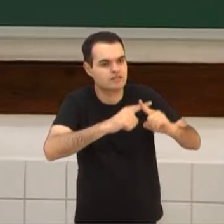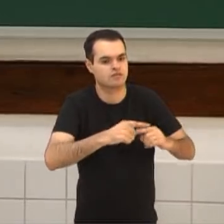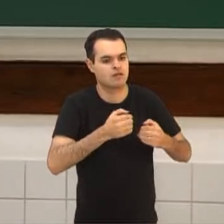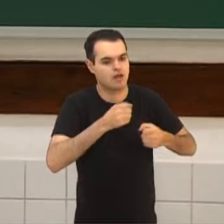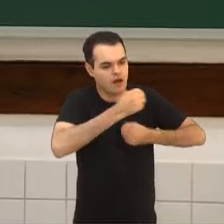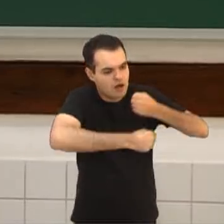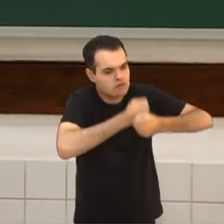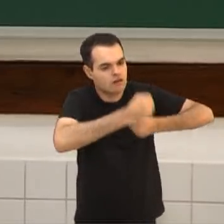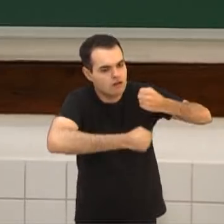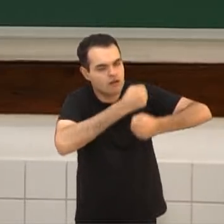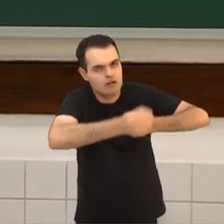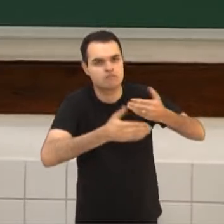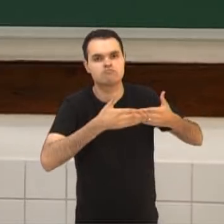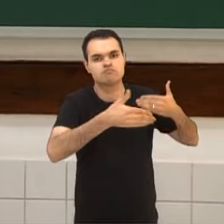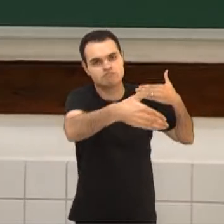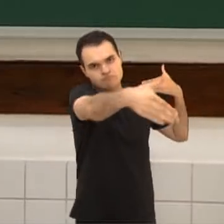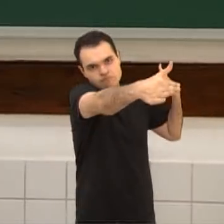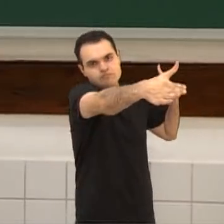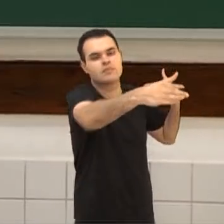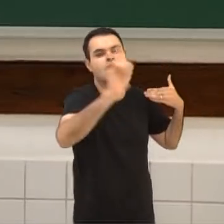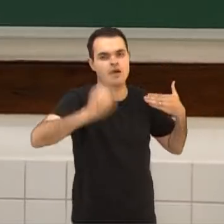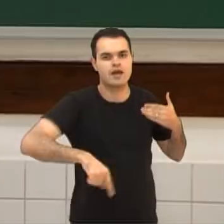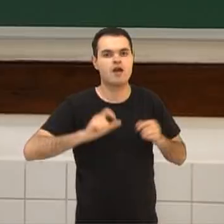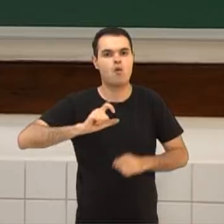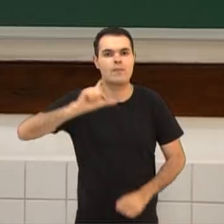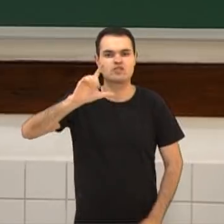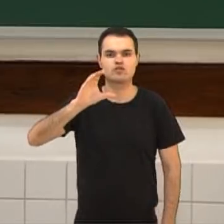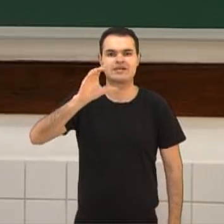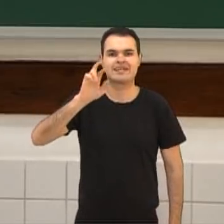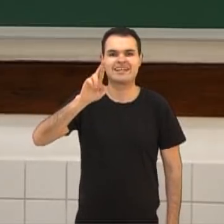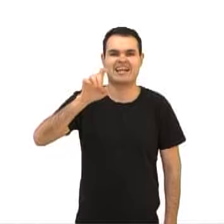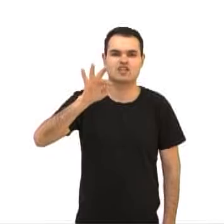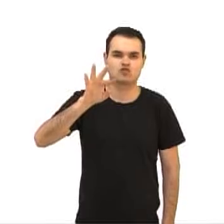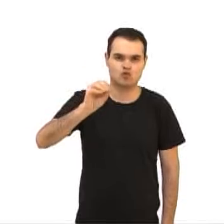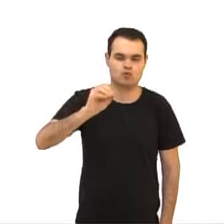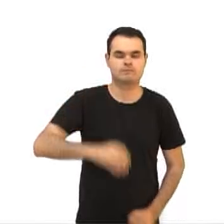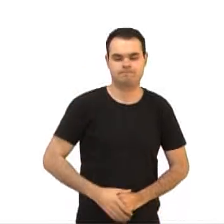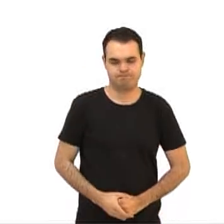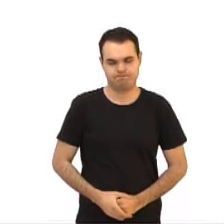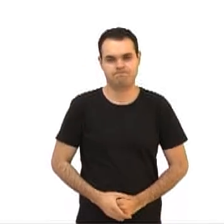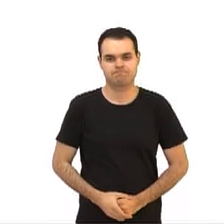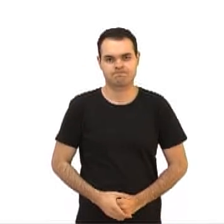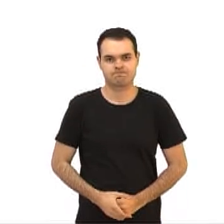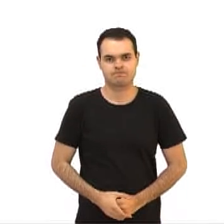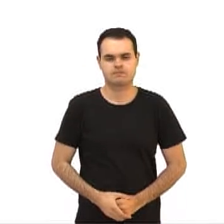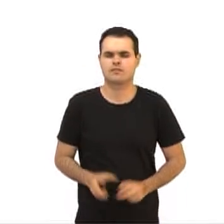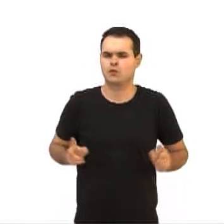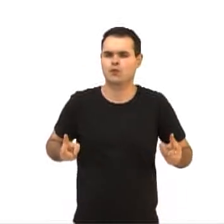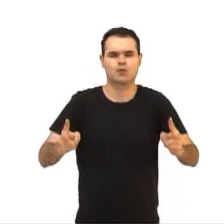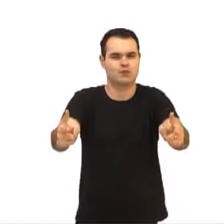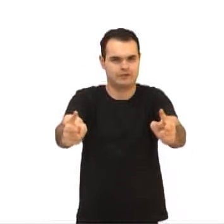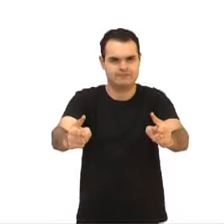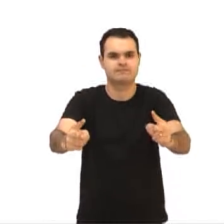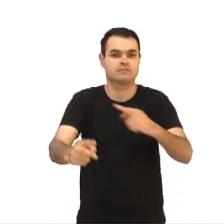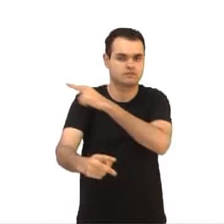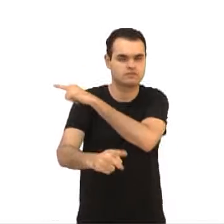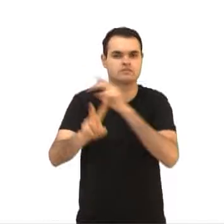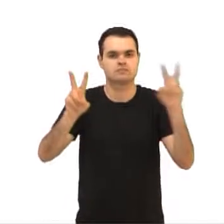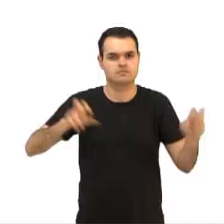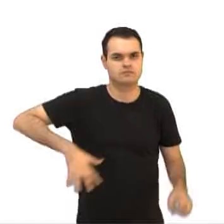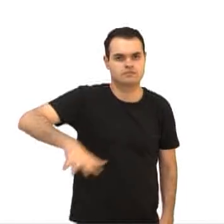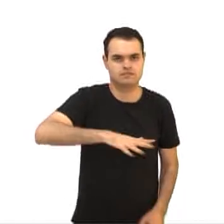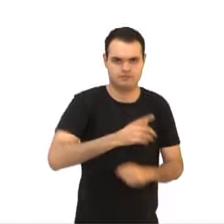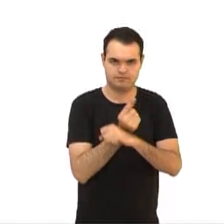pagar. Aumento da oferta de crédito. Continuando agora, para falar ainda sobre esse cenário econômico,